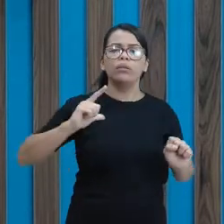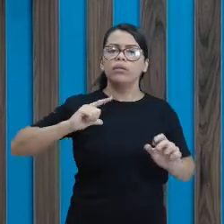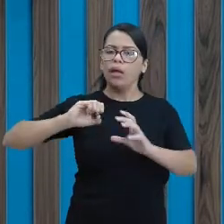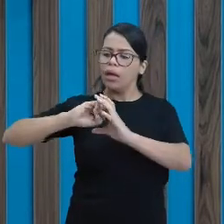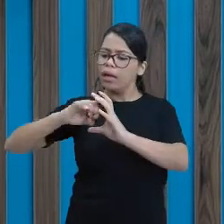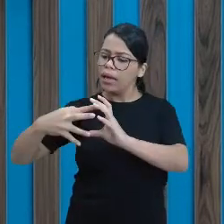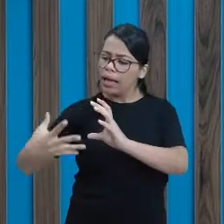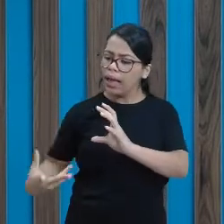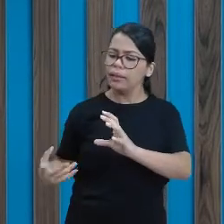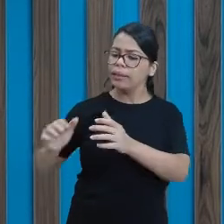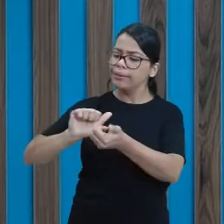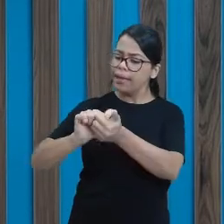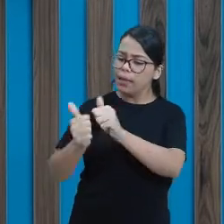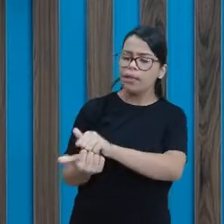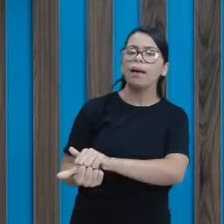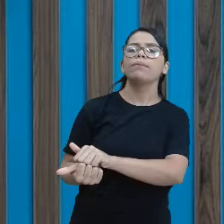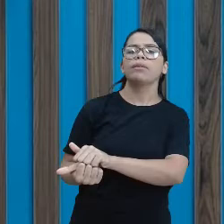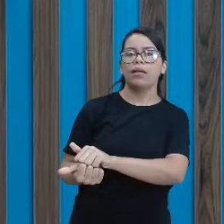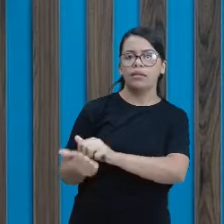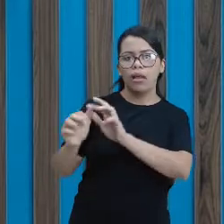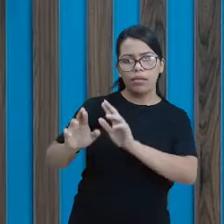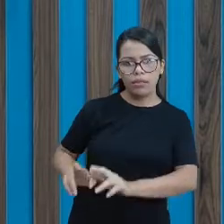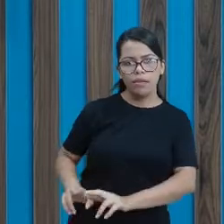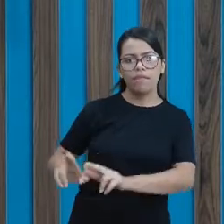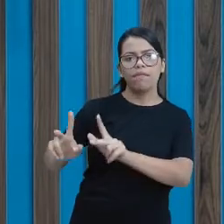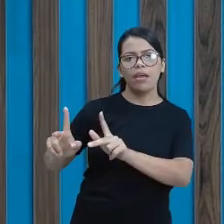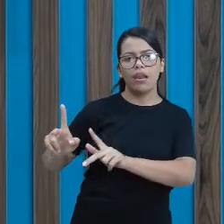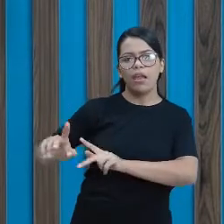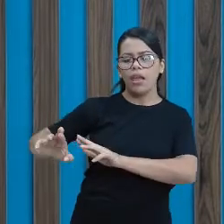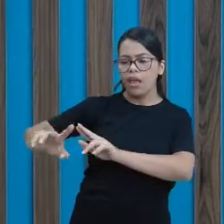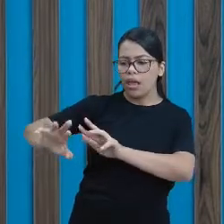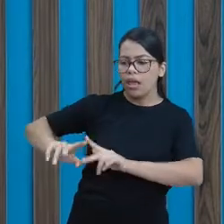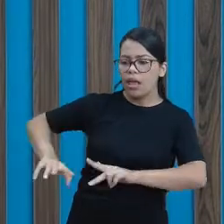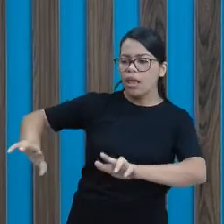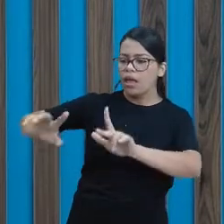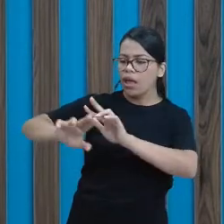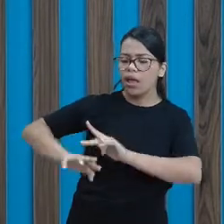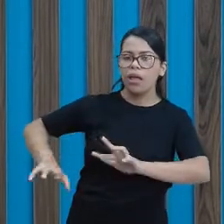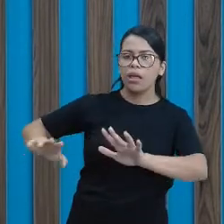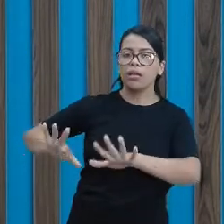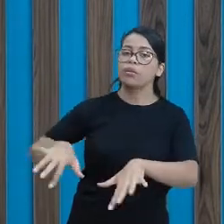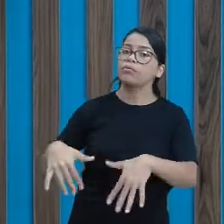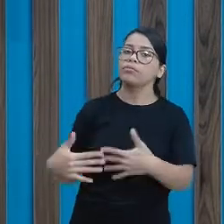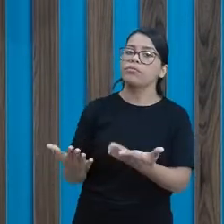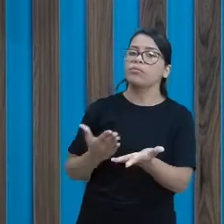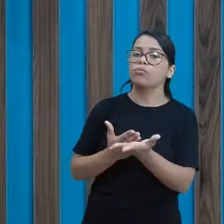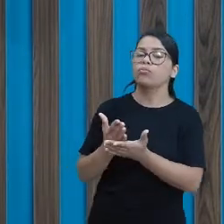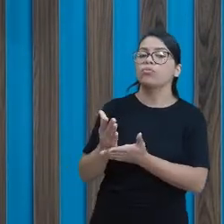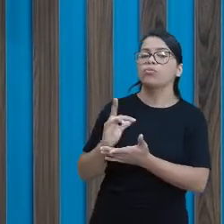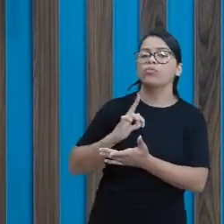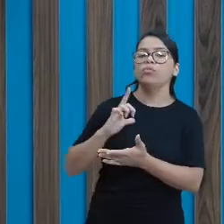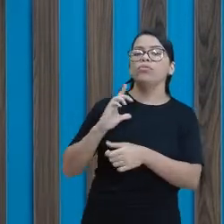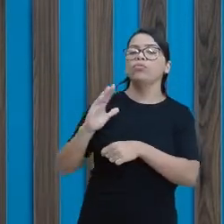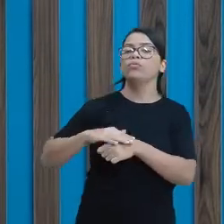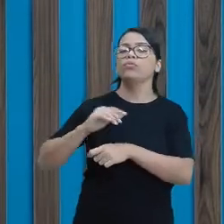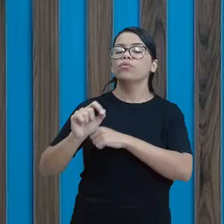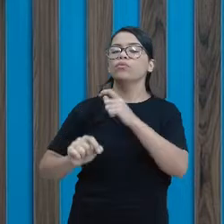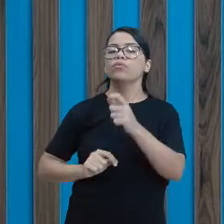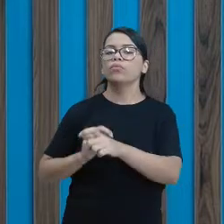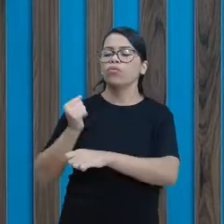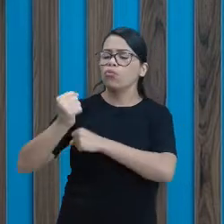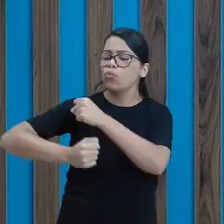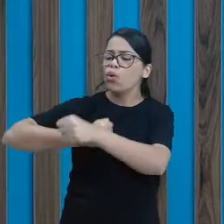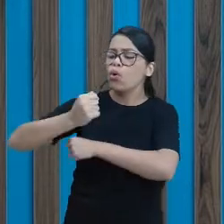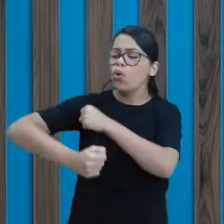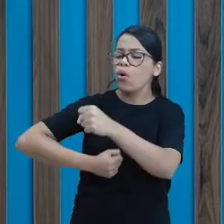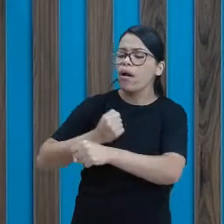características de adaptação diferentes, tá certo? E aí vai chegar num momento que passou-se